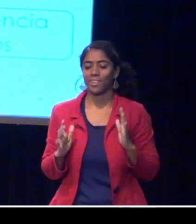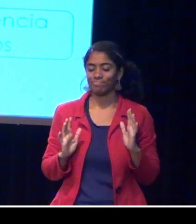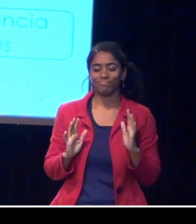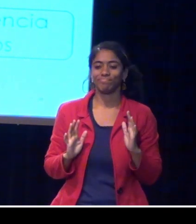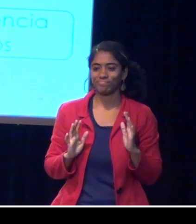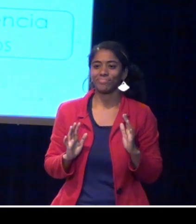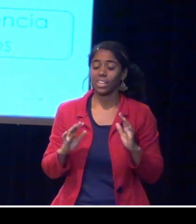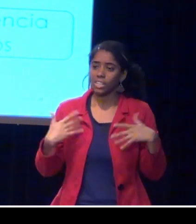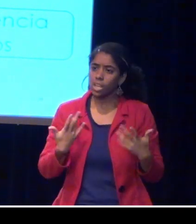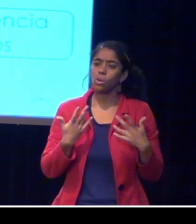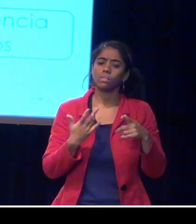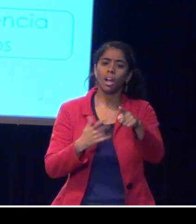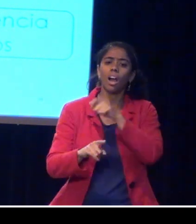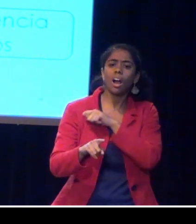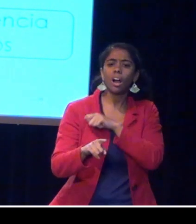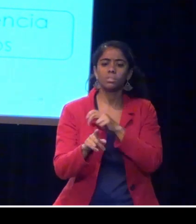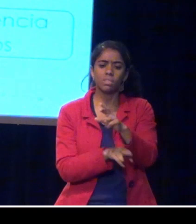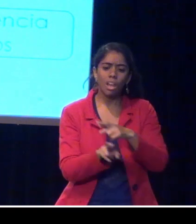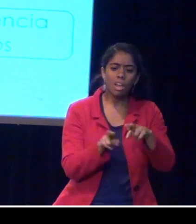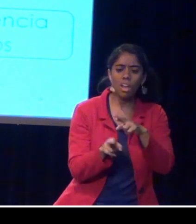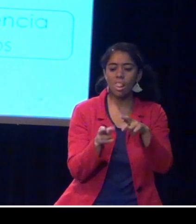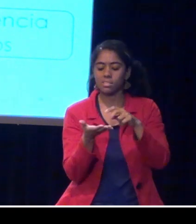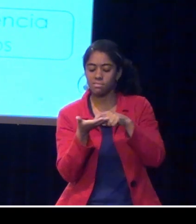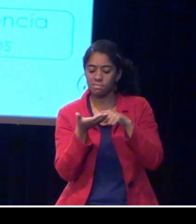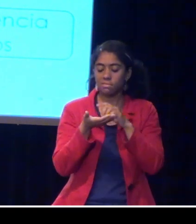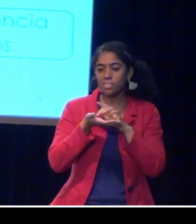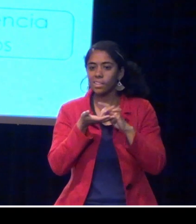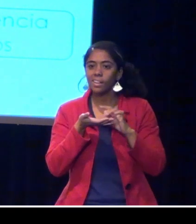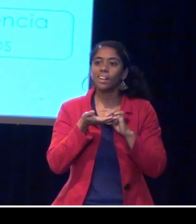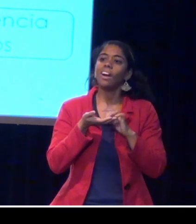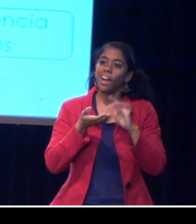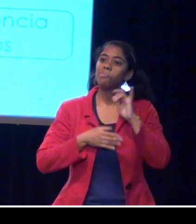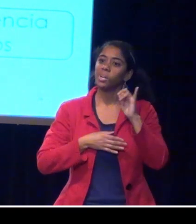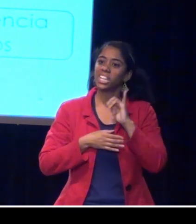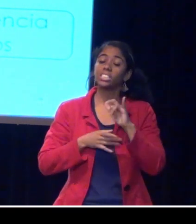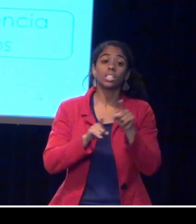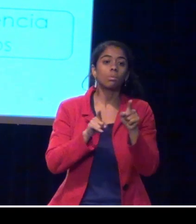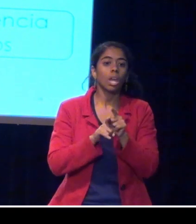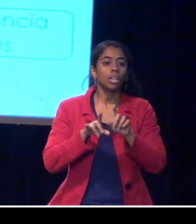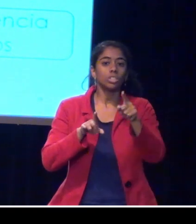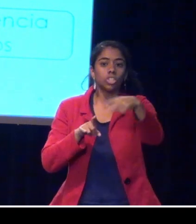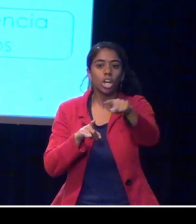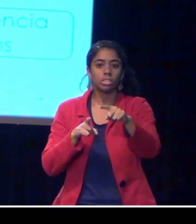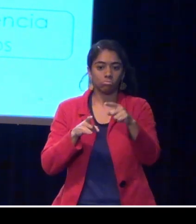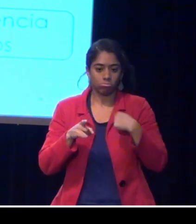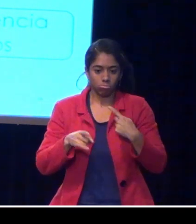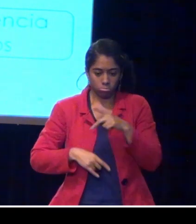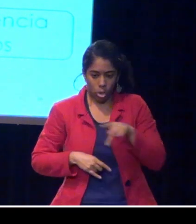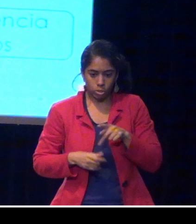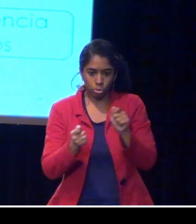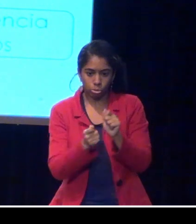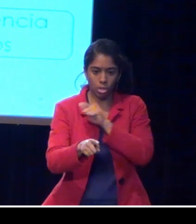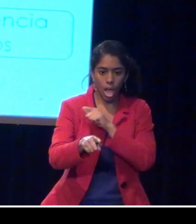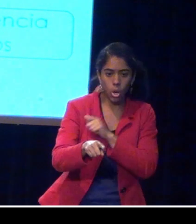essa relação aí de construção coletiva, ela é muito importante e ela nos dá uma sustentação que